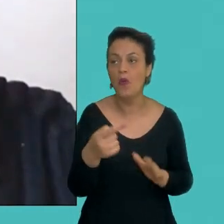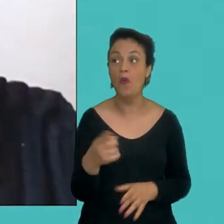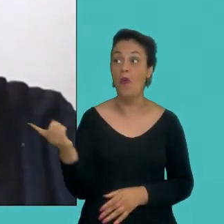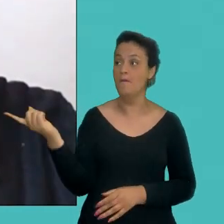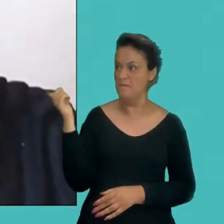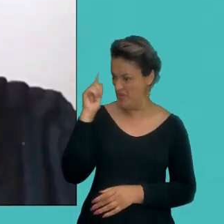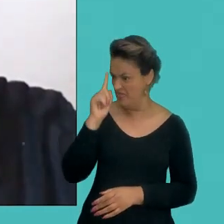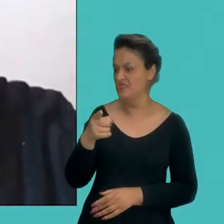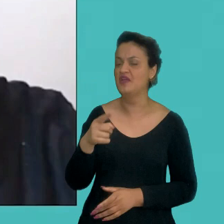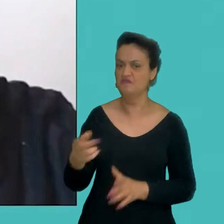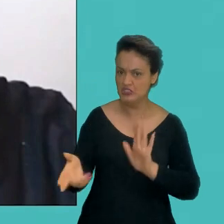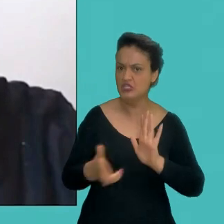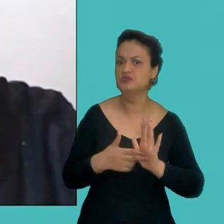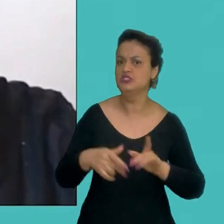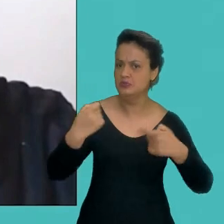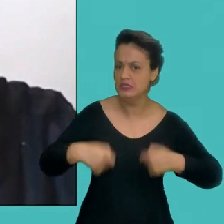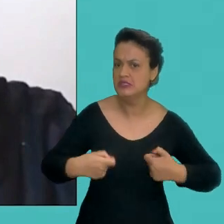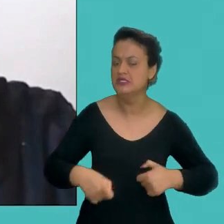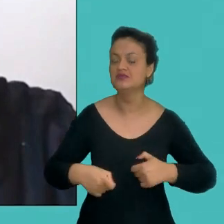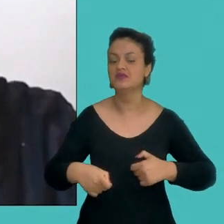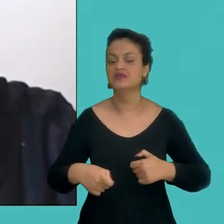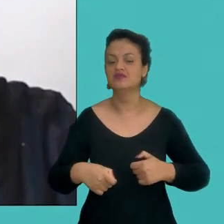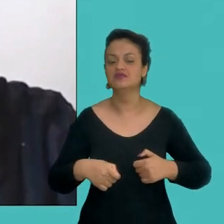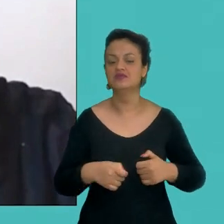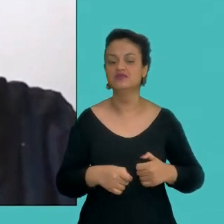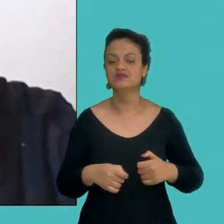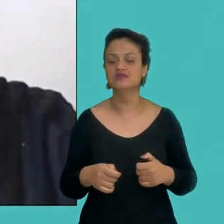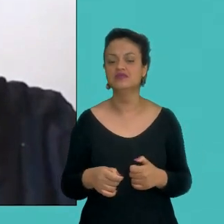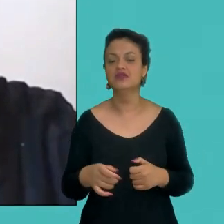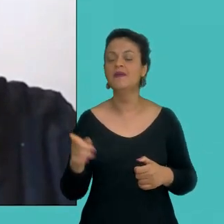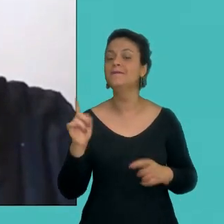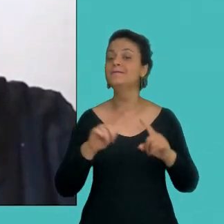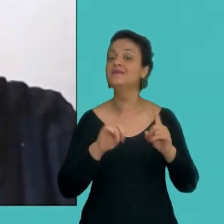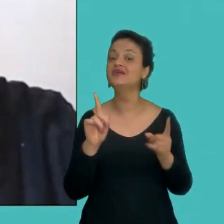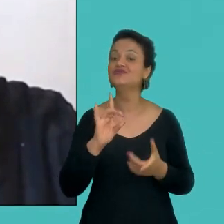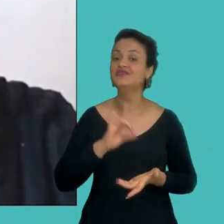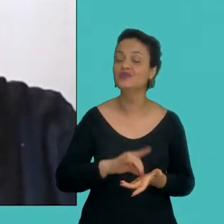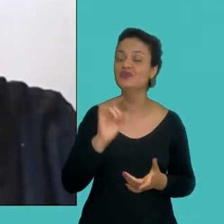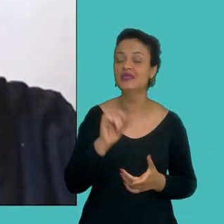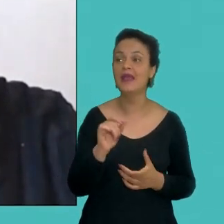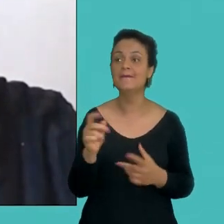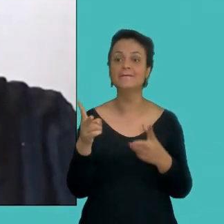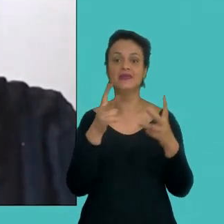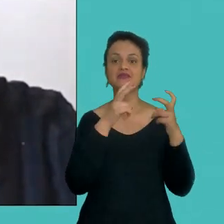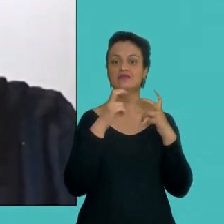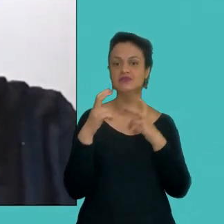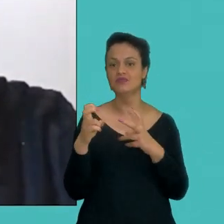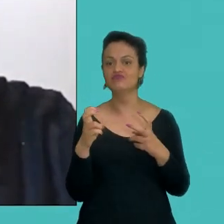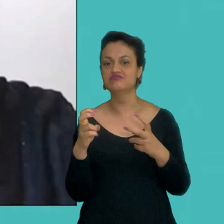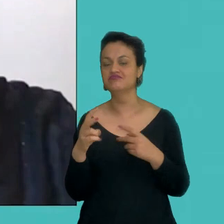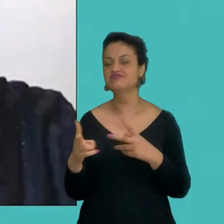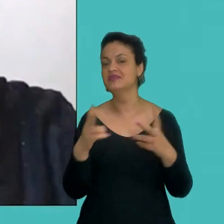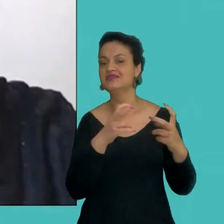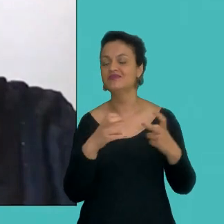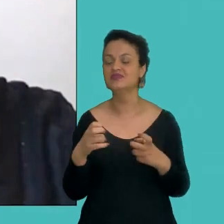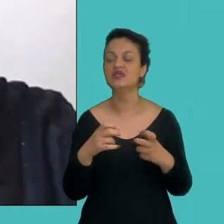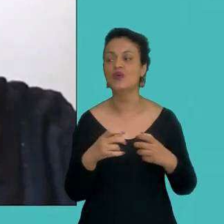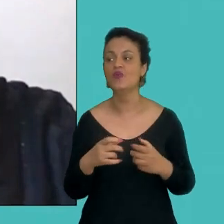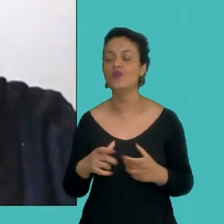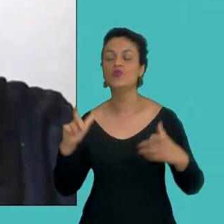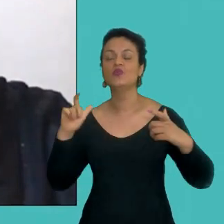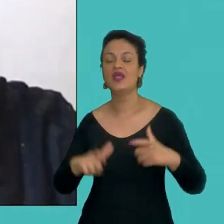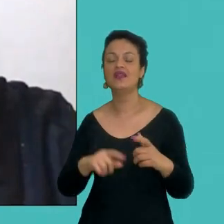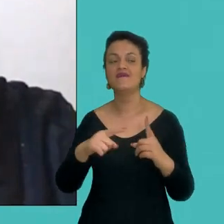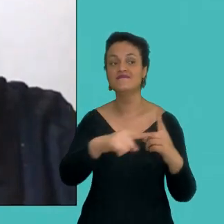ou o reconhecimento forçado do que sejam os achados da ciência, suas conclusões, mas sim a percepção que ele